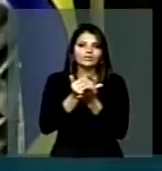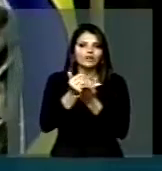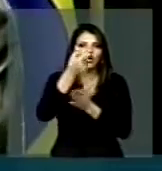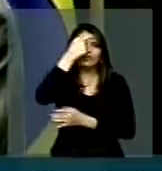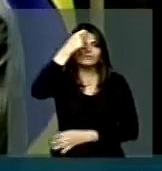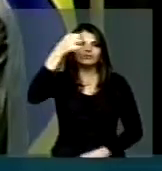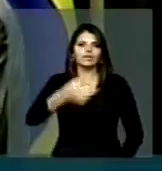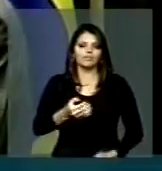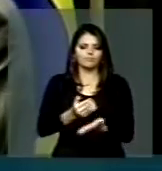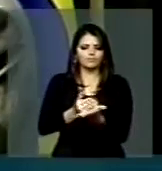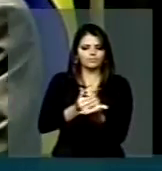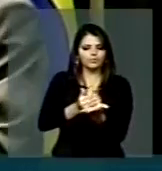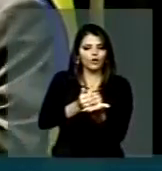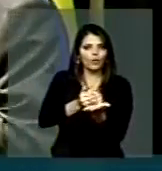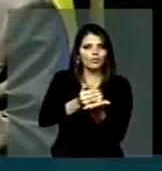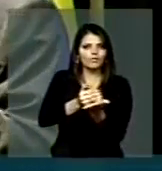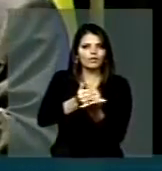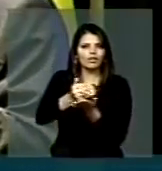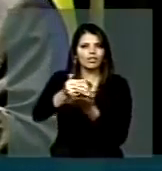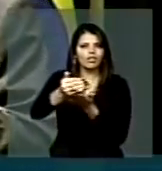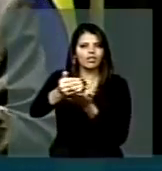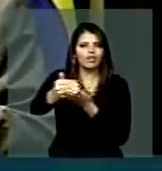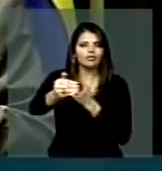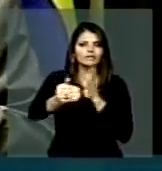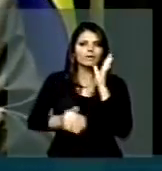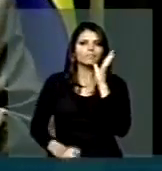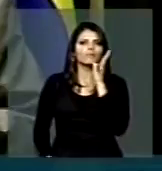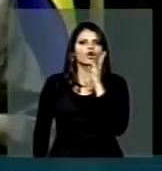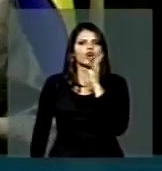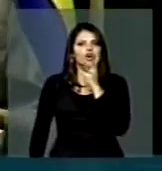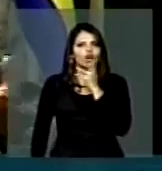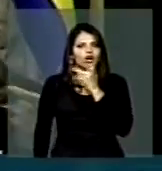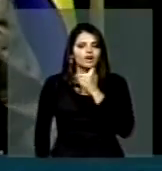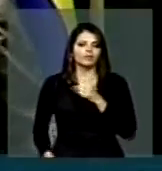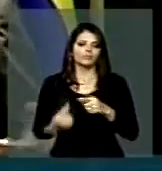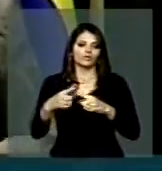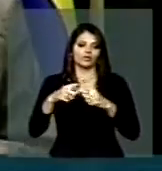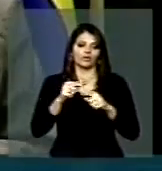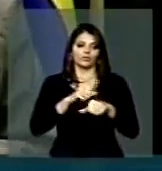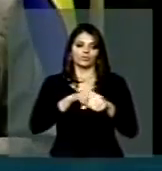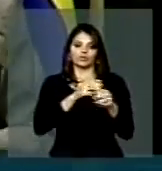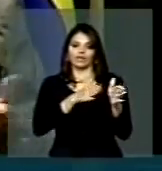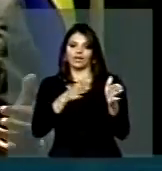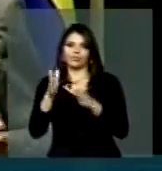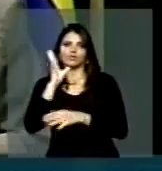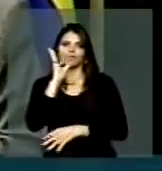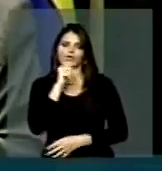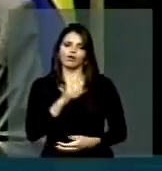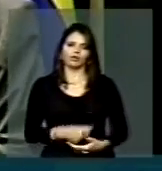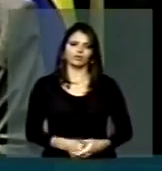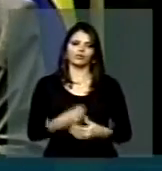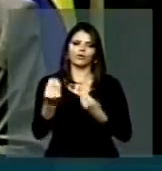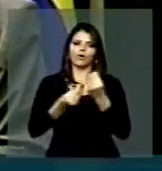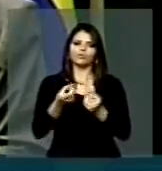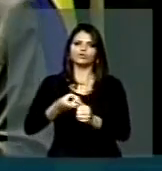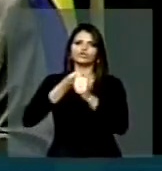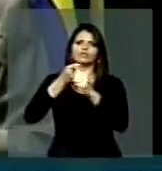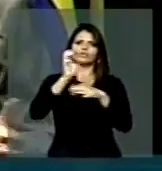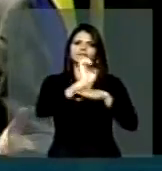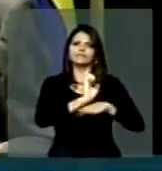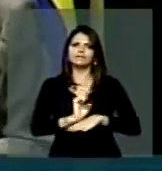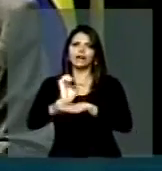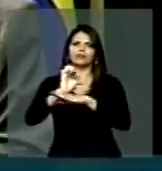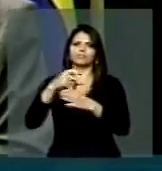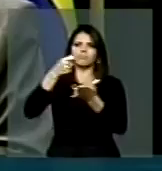levaria muito tempo. E aqui vários do que falaram anteriormente mostraram o tempo que isso tomou. Como refazer a dívida dos estados?